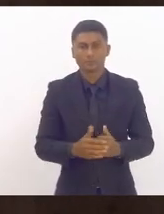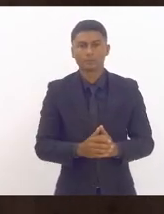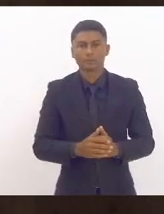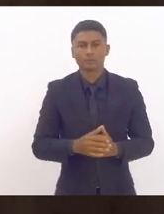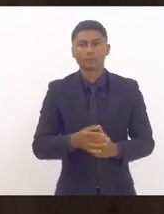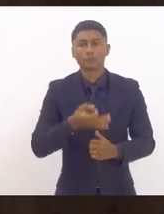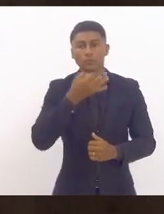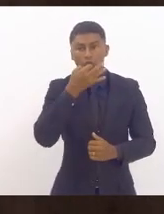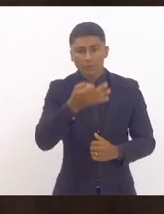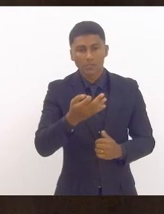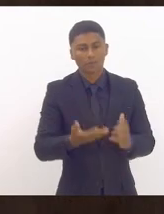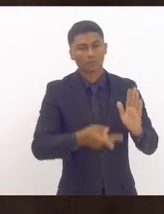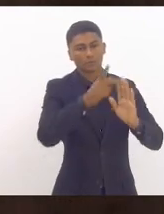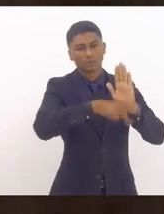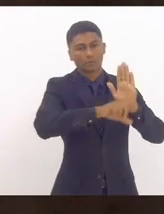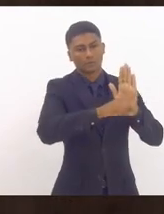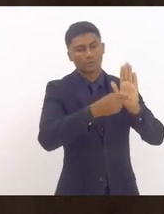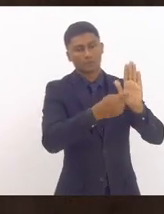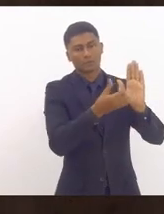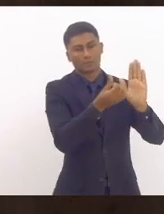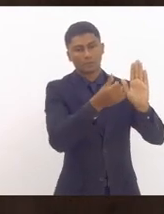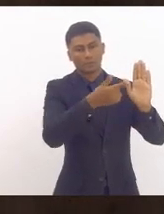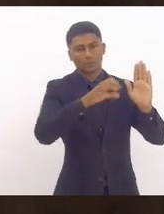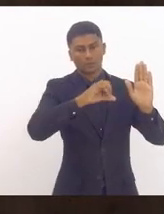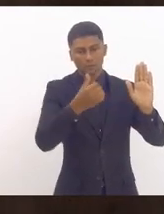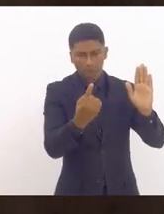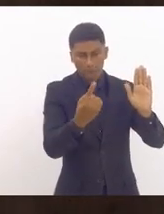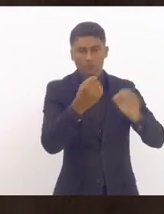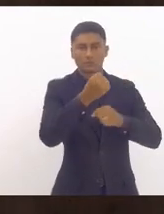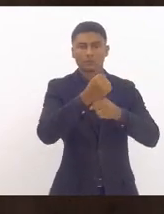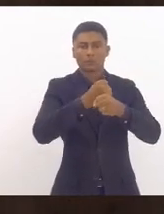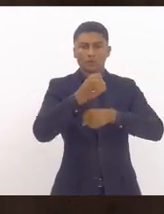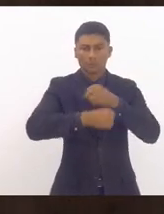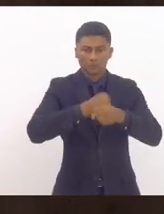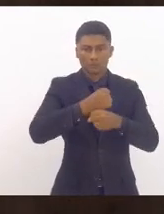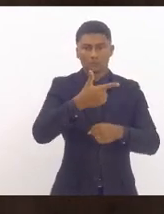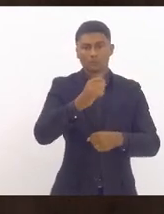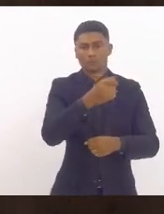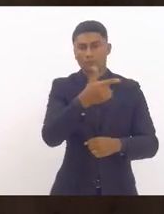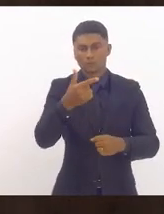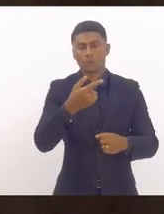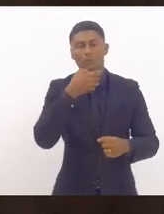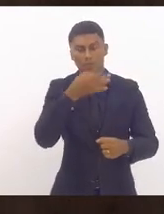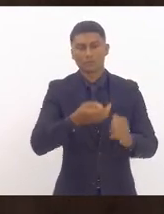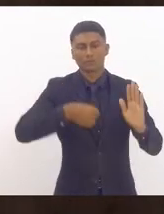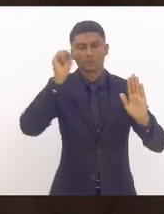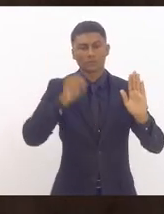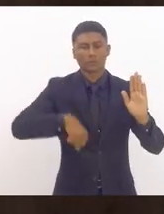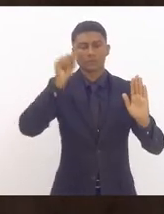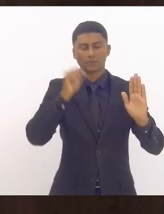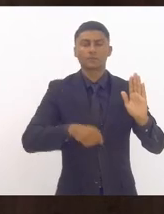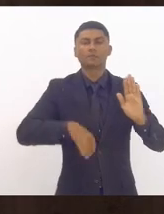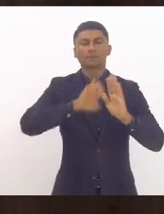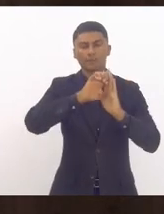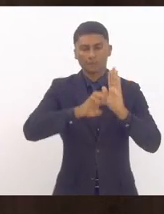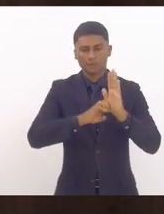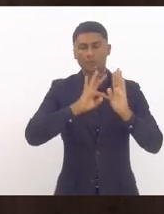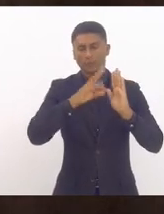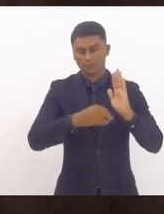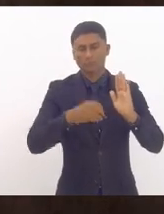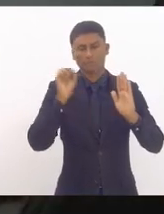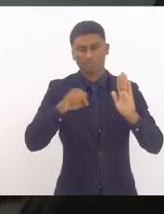parecer ao projeto de lei 6291 de 2022 é favorável com emendas.